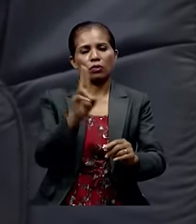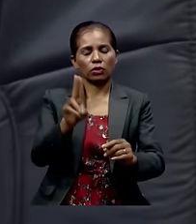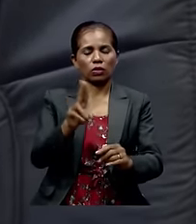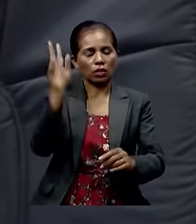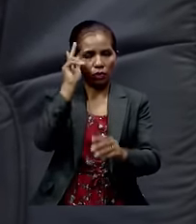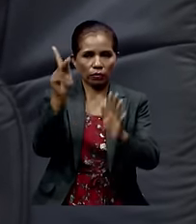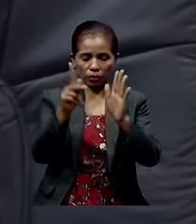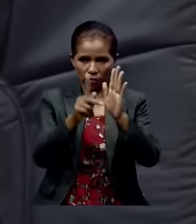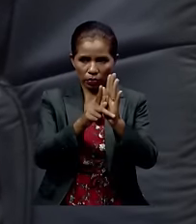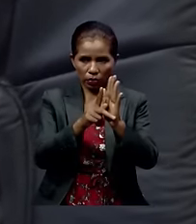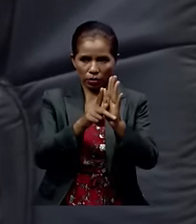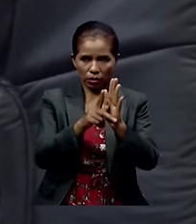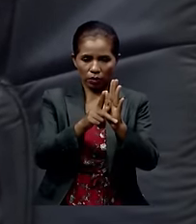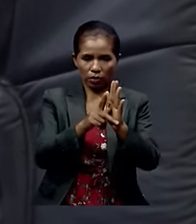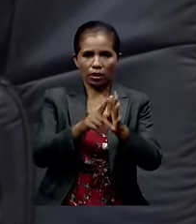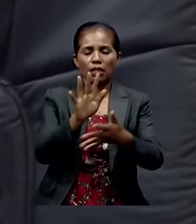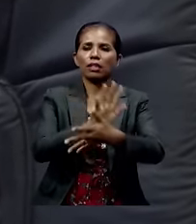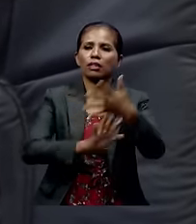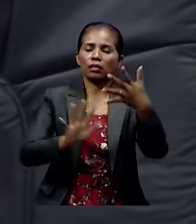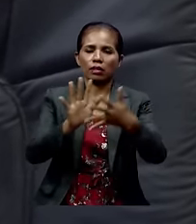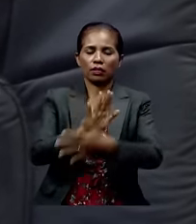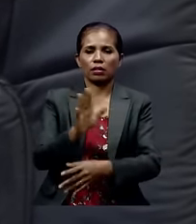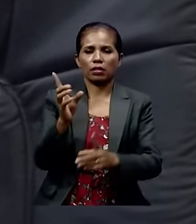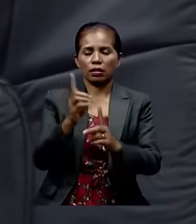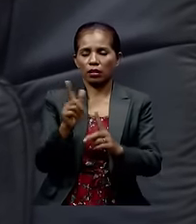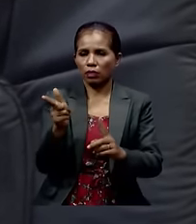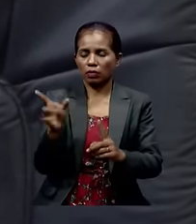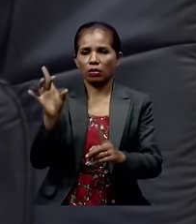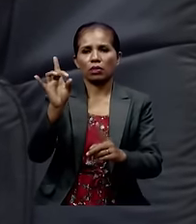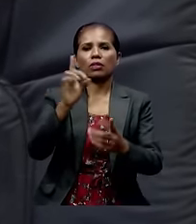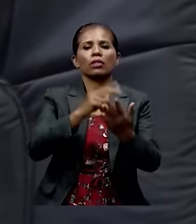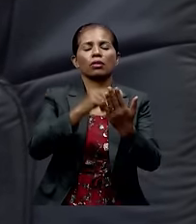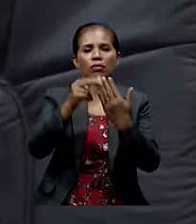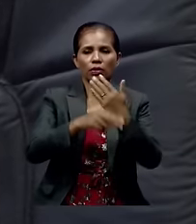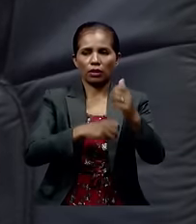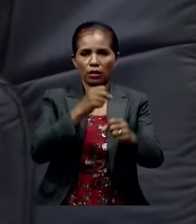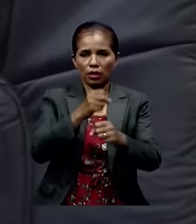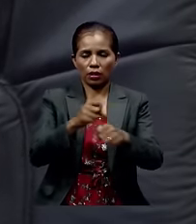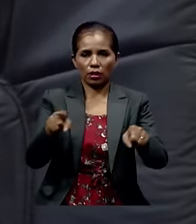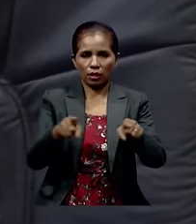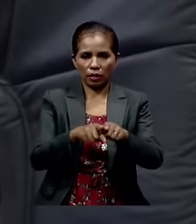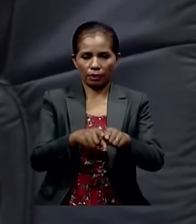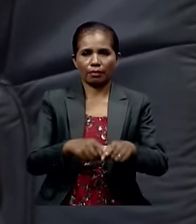fotografia será para evento comemoração 28 de novembro, batina iané, nessa firmai.